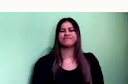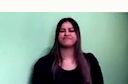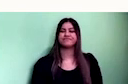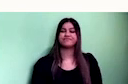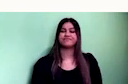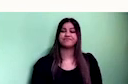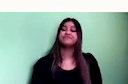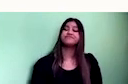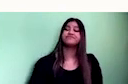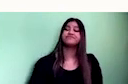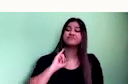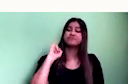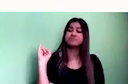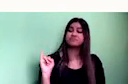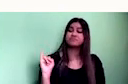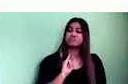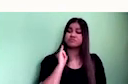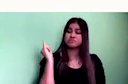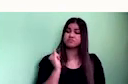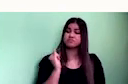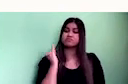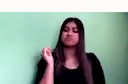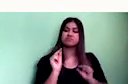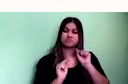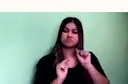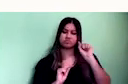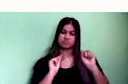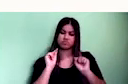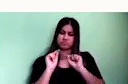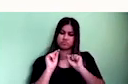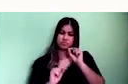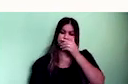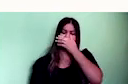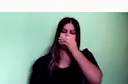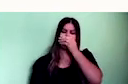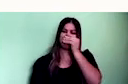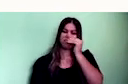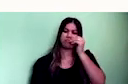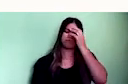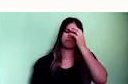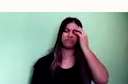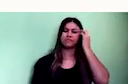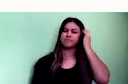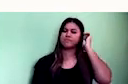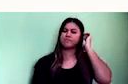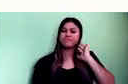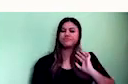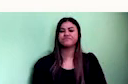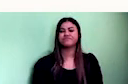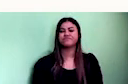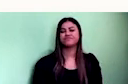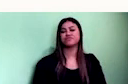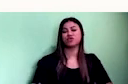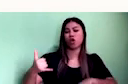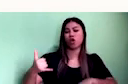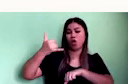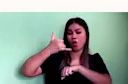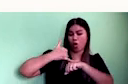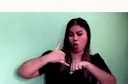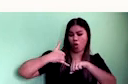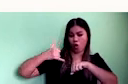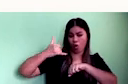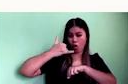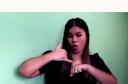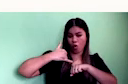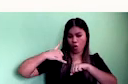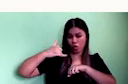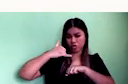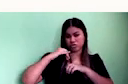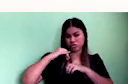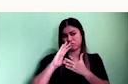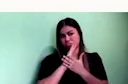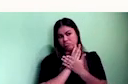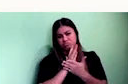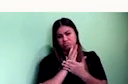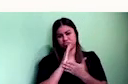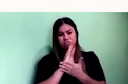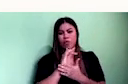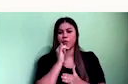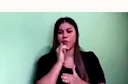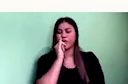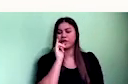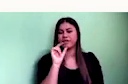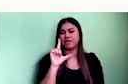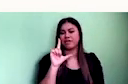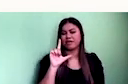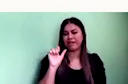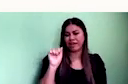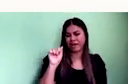Importante que eu trouxe sobre os óleos essenciais, inclusive desse que eu acabei de falar. Óleos cítricos e alguns outros óleos, por exemplo, ylang-ylang,